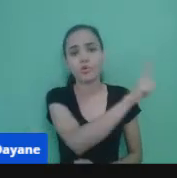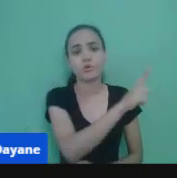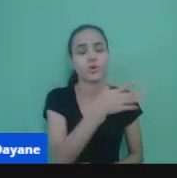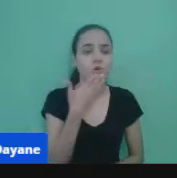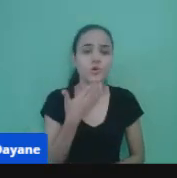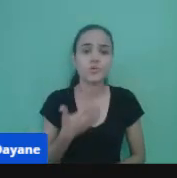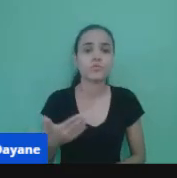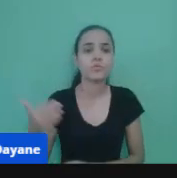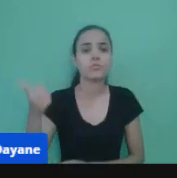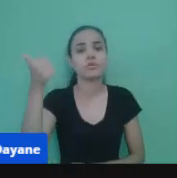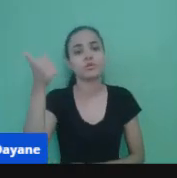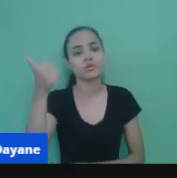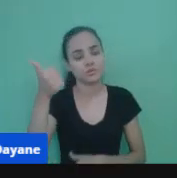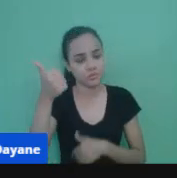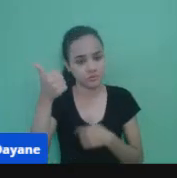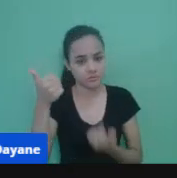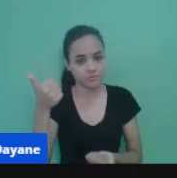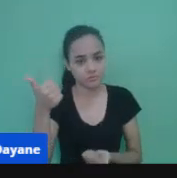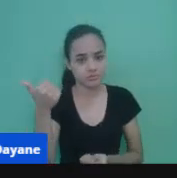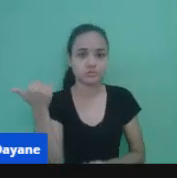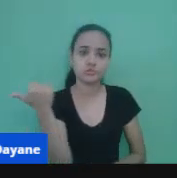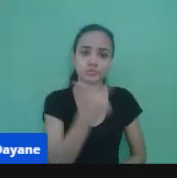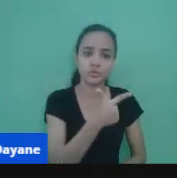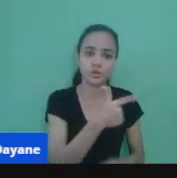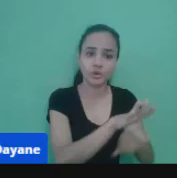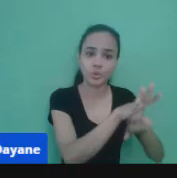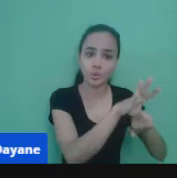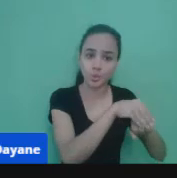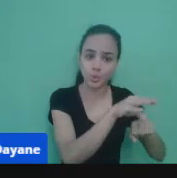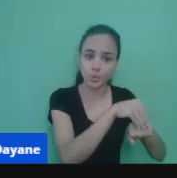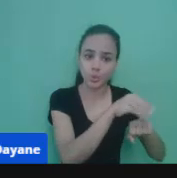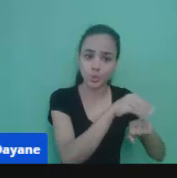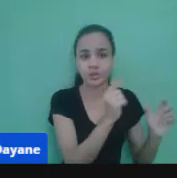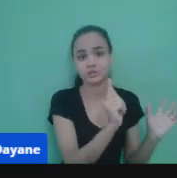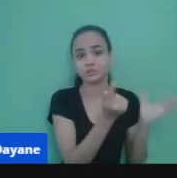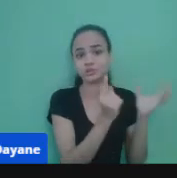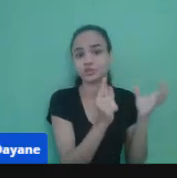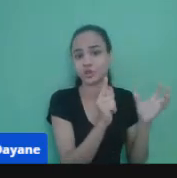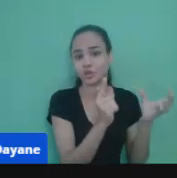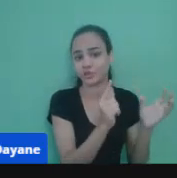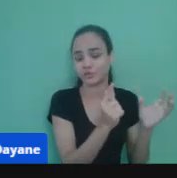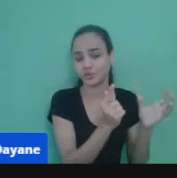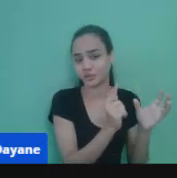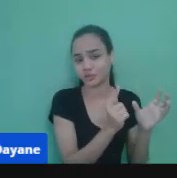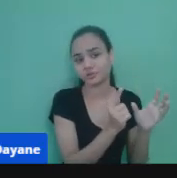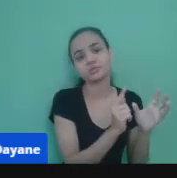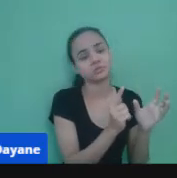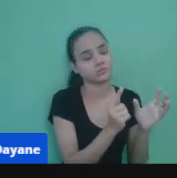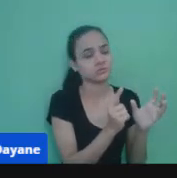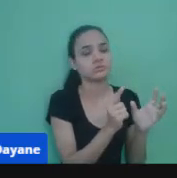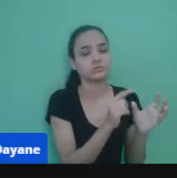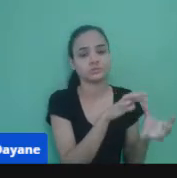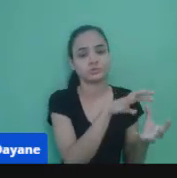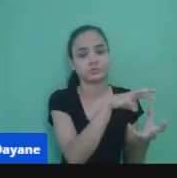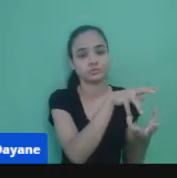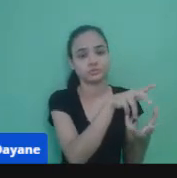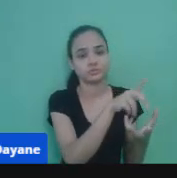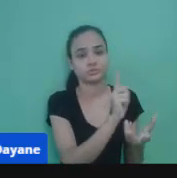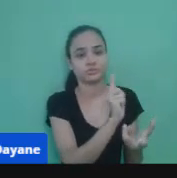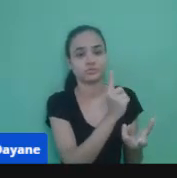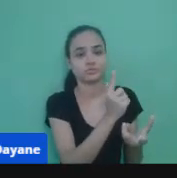o conhecimento geográfico, né? Dar ferramentas ou construir seria melhor, não fornecer,